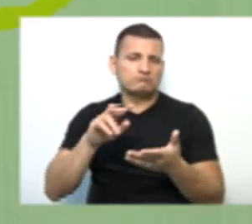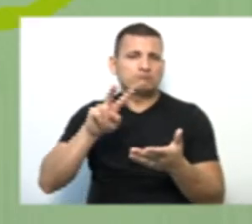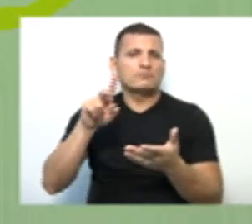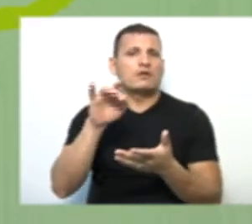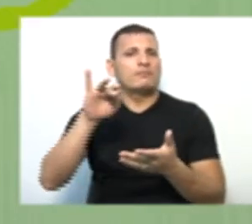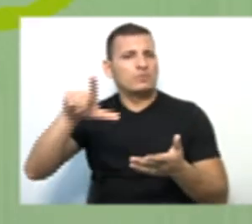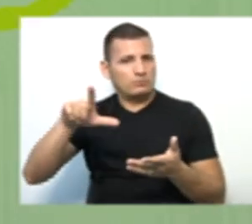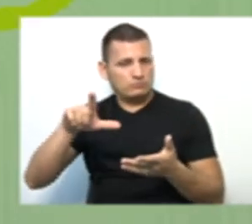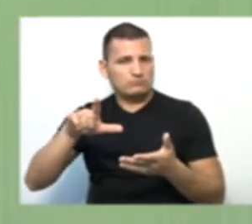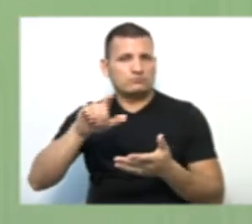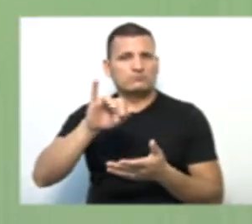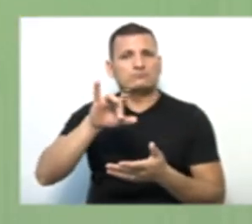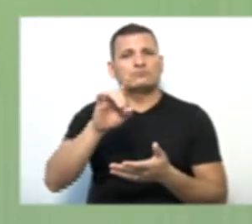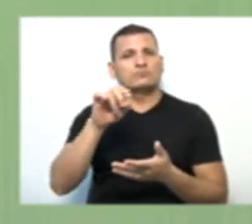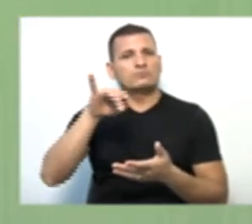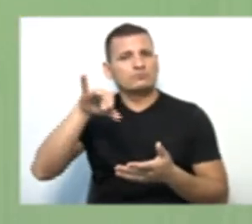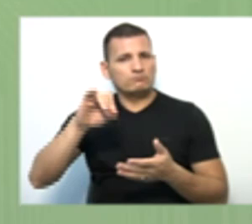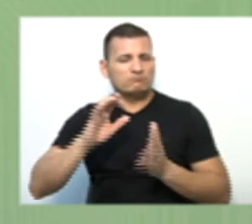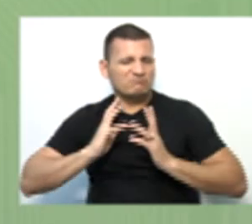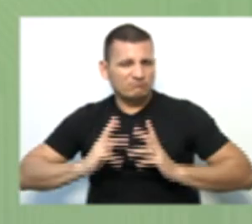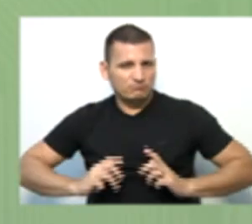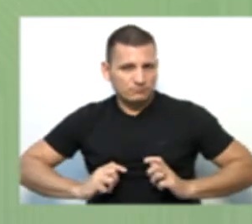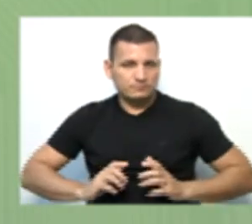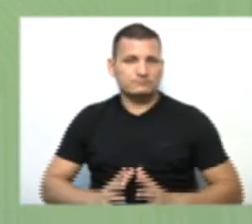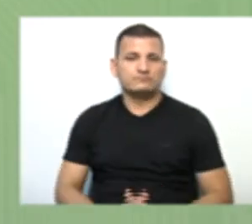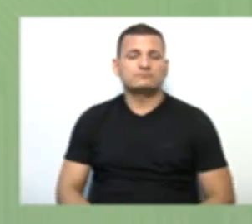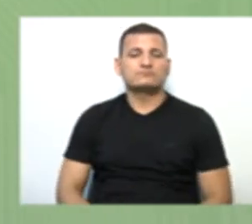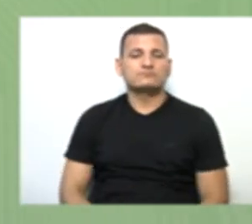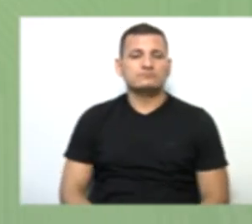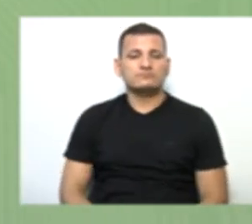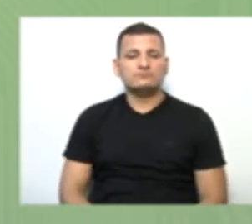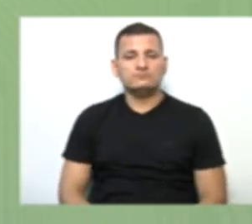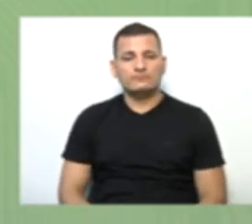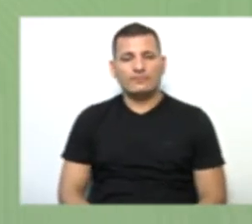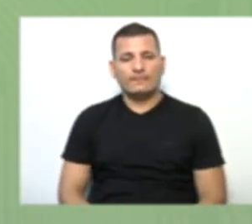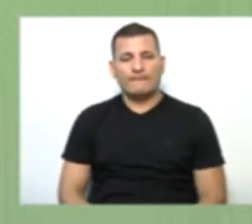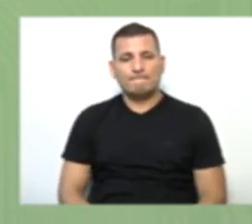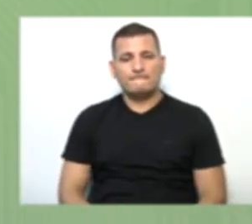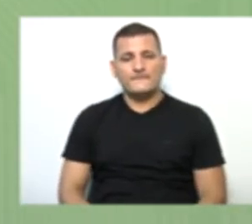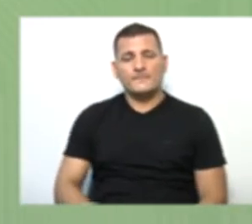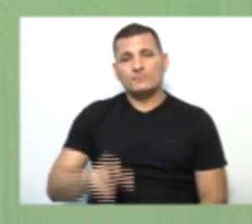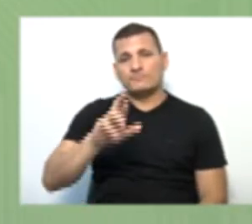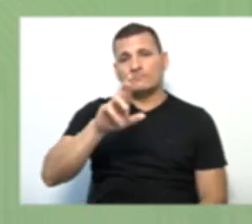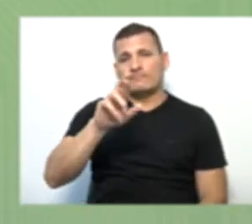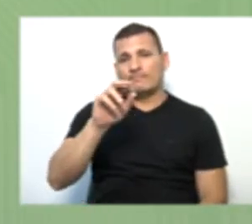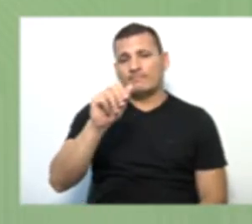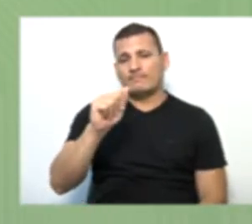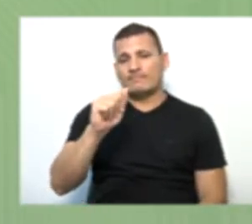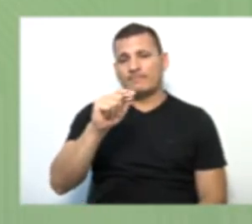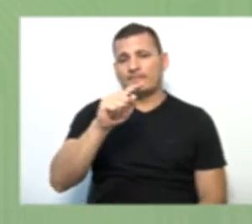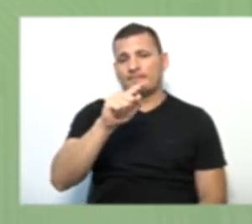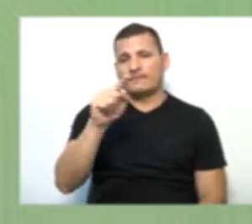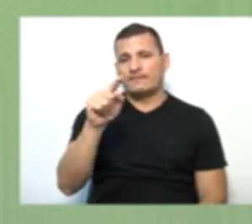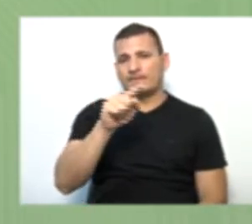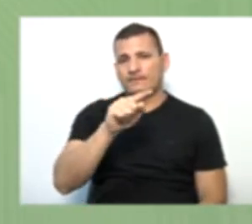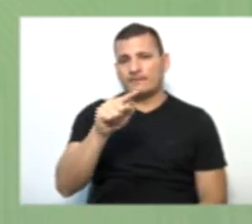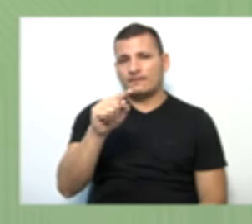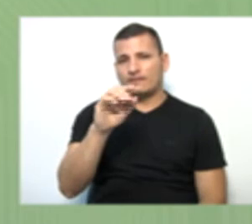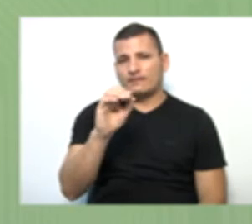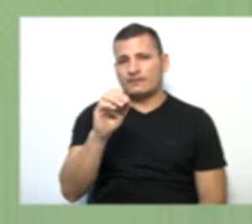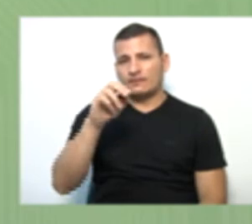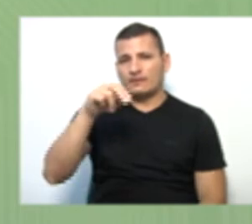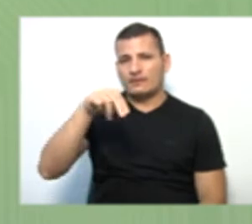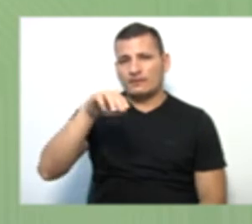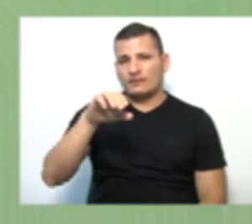e idôneos. Continuando, razonete. Razonete é uma representação